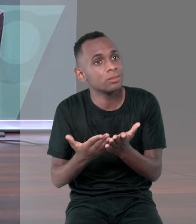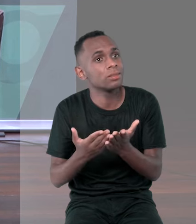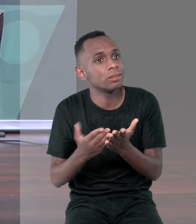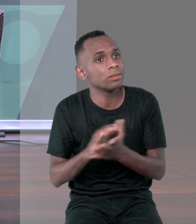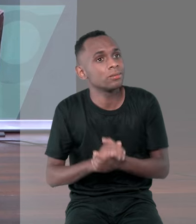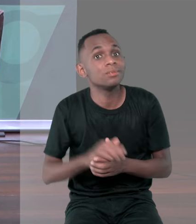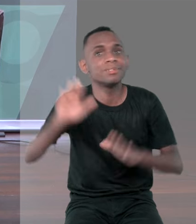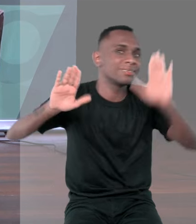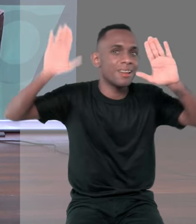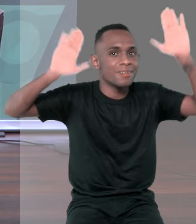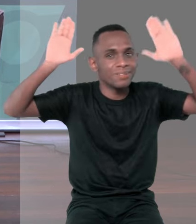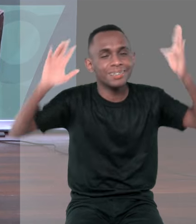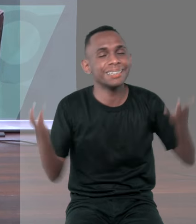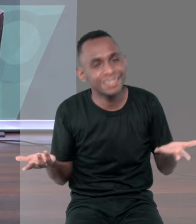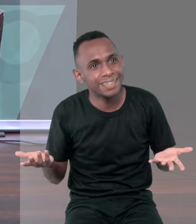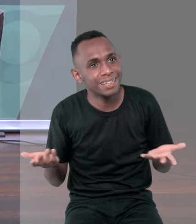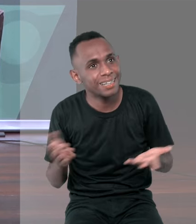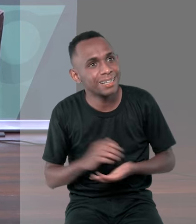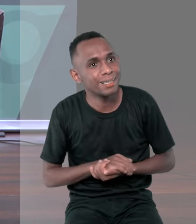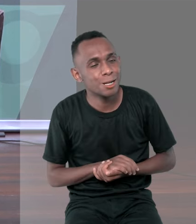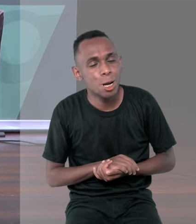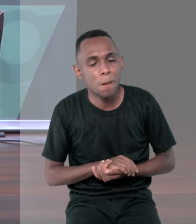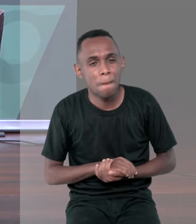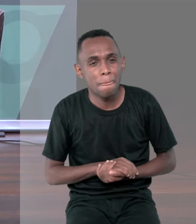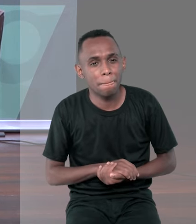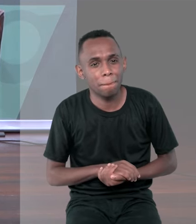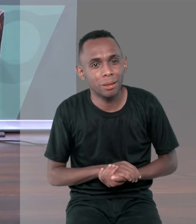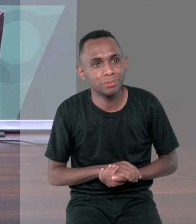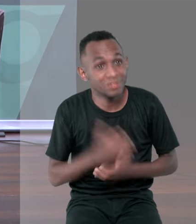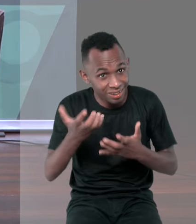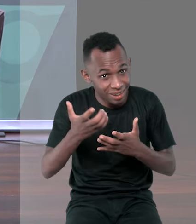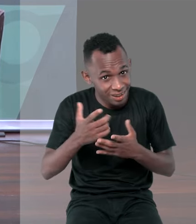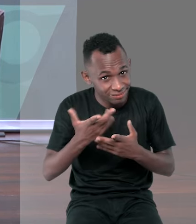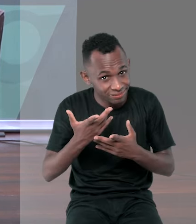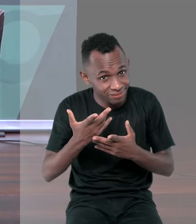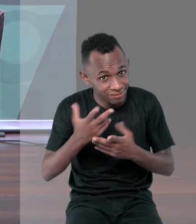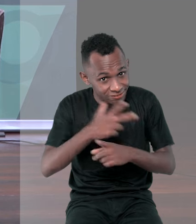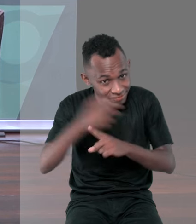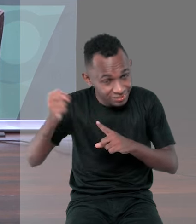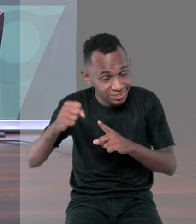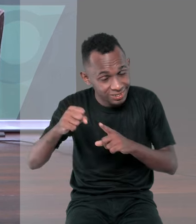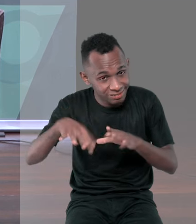levantando a mão? Alguém levantou a mão aí. Você quer ganhar